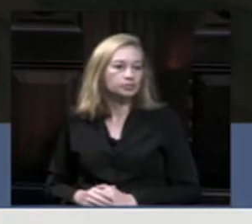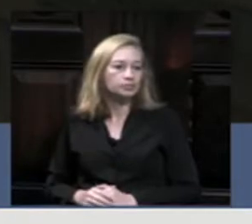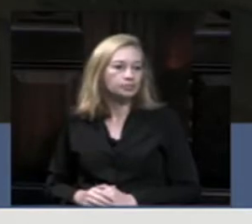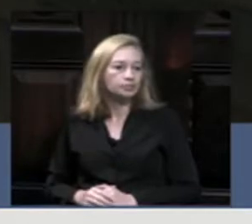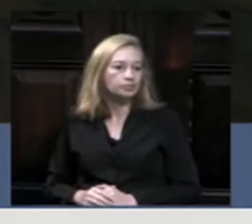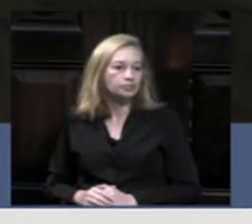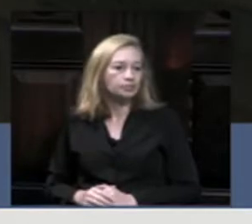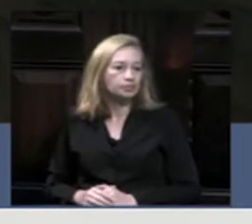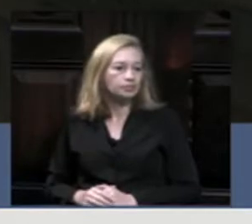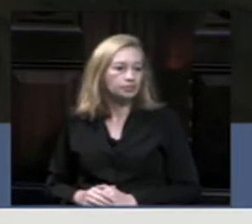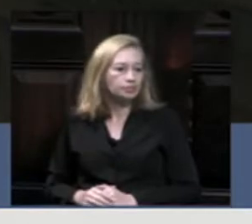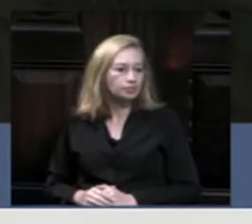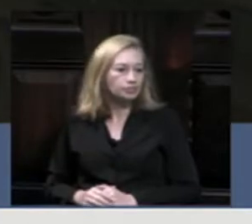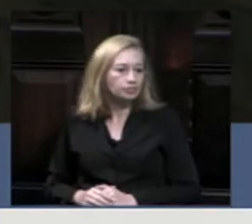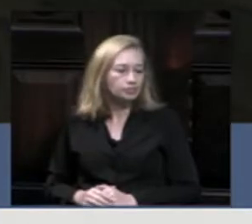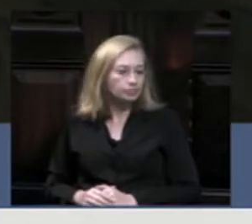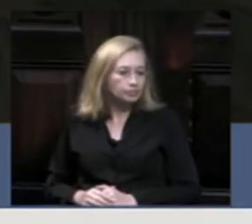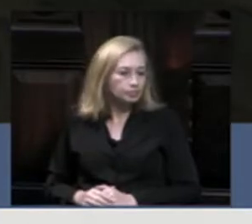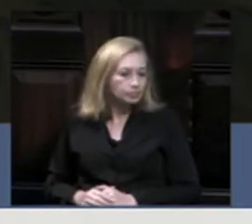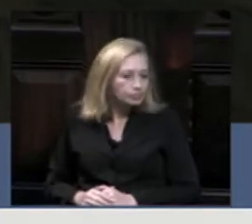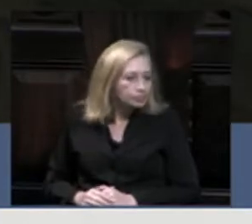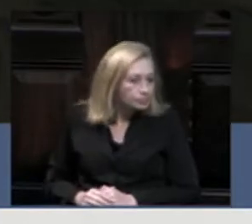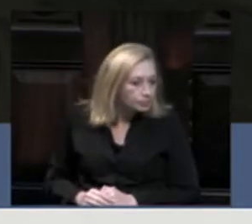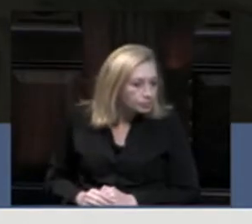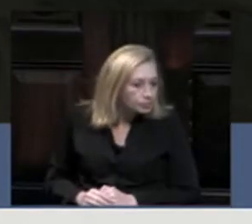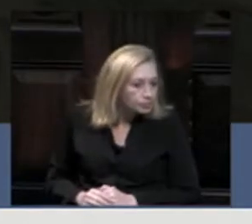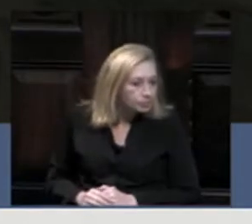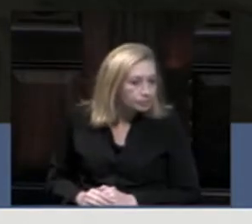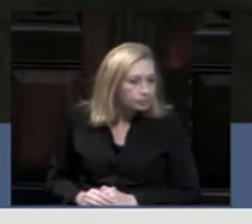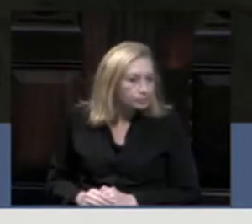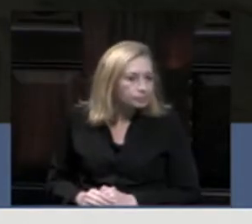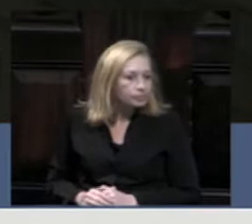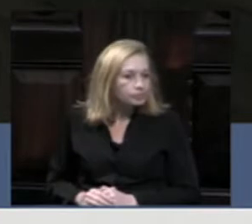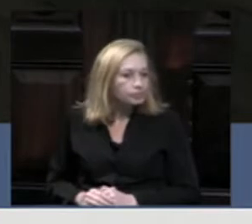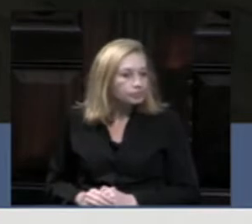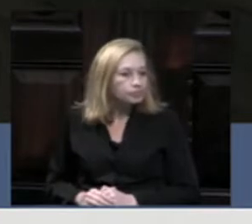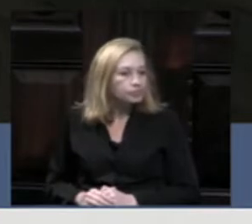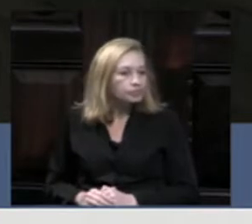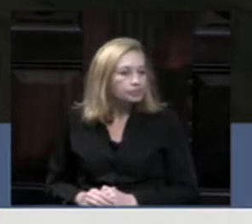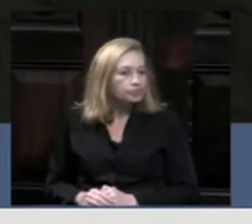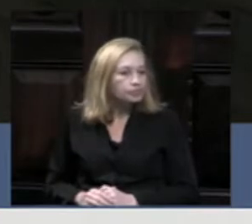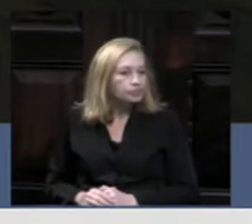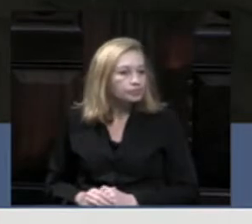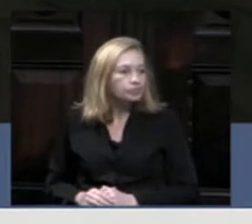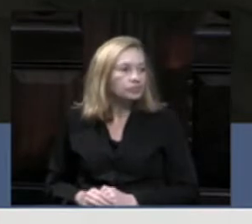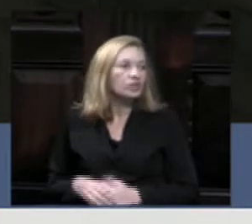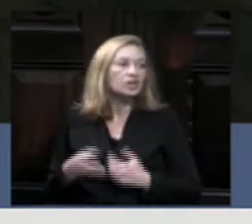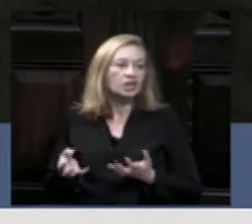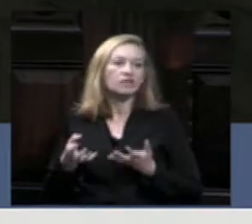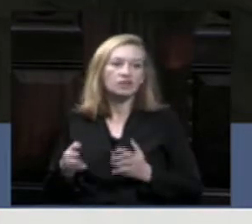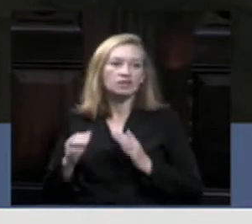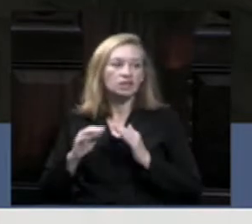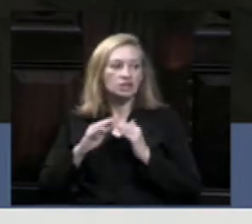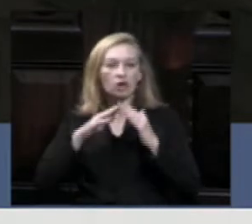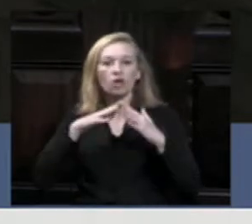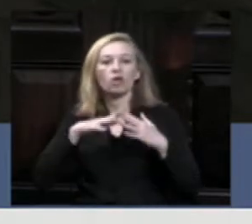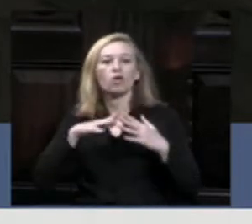depois de intensa discussão. O deputado Paulo Ramos quer fazer essa homenagem